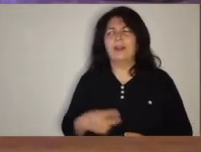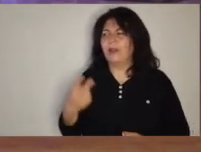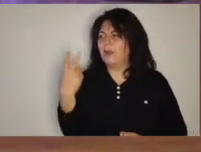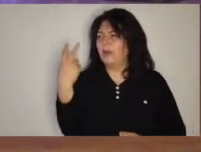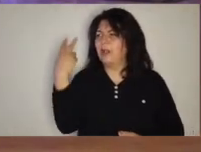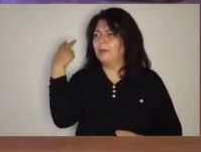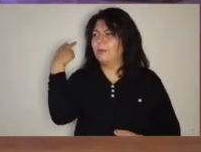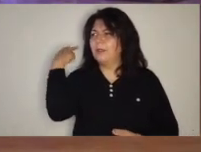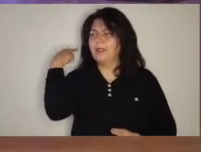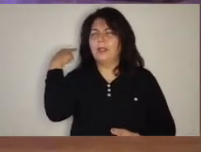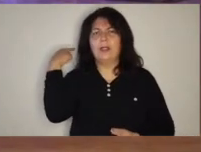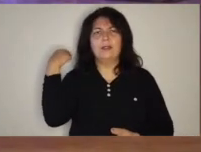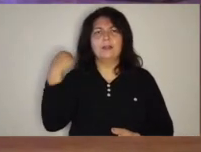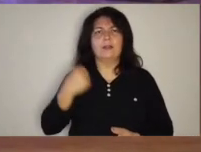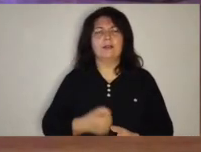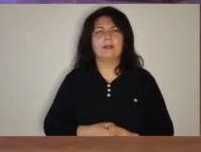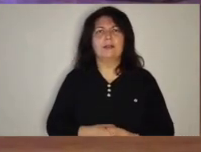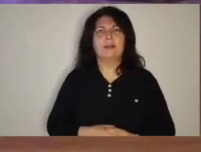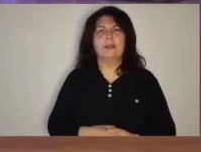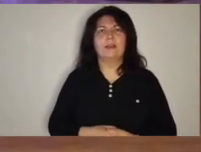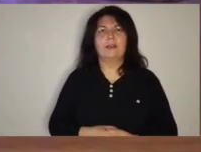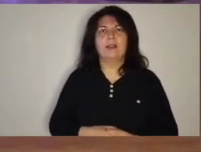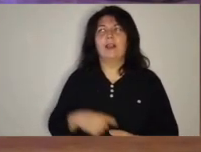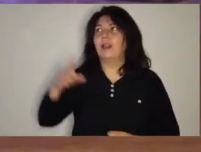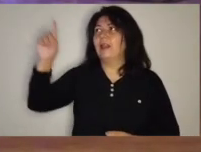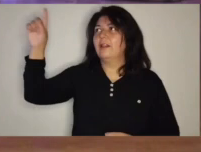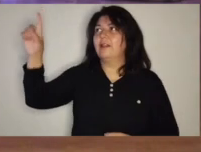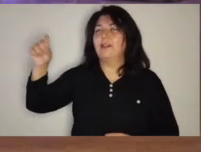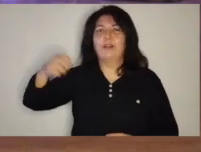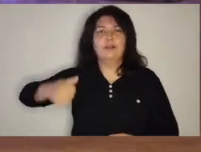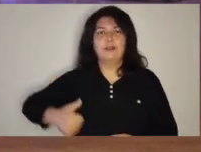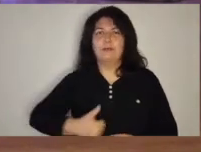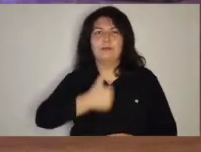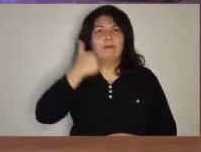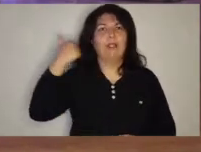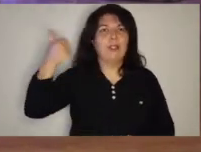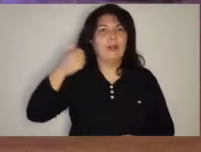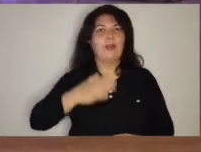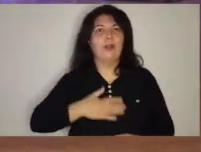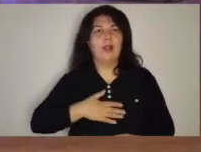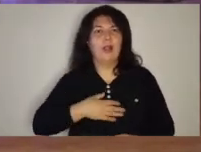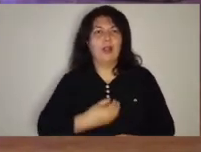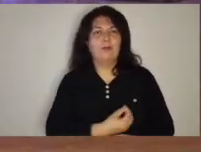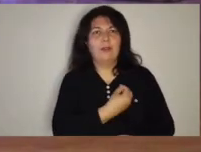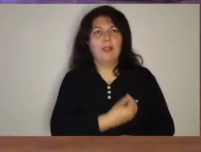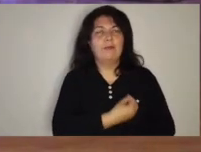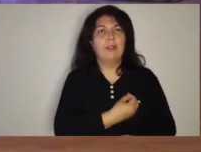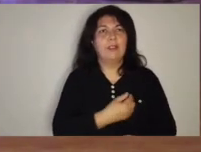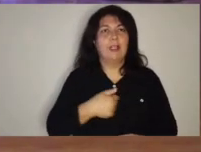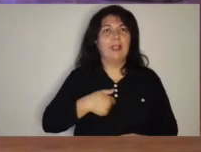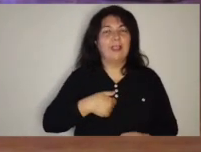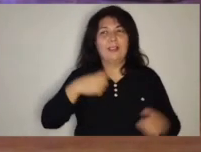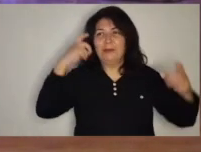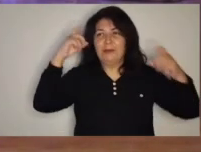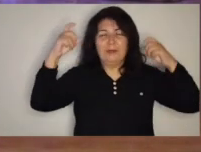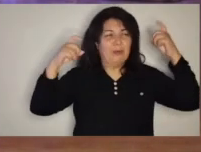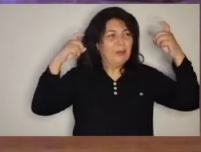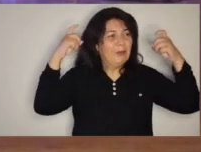nada. Nada versus nada. Aí Deus deu um pouquinho a mais e eu